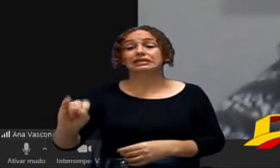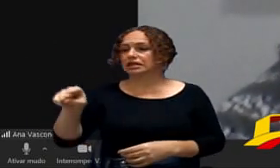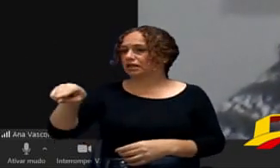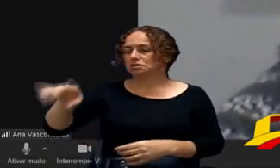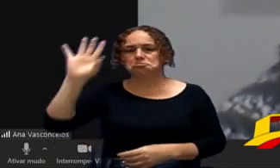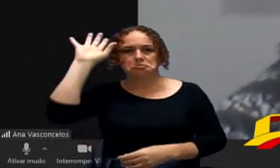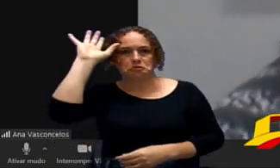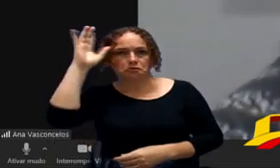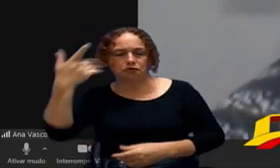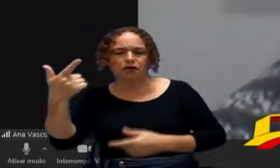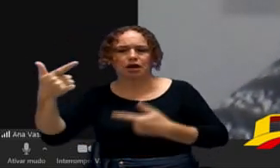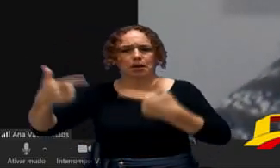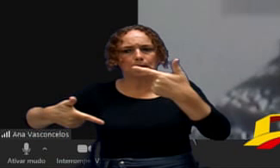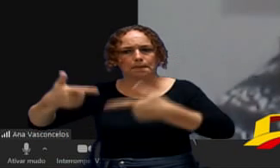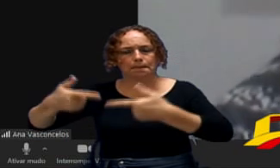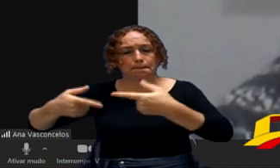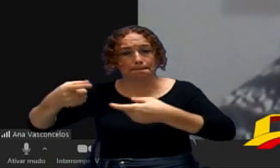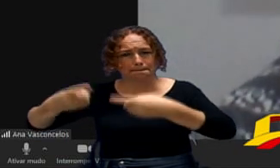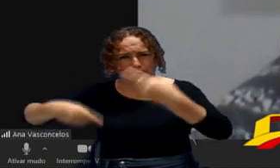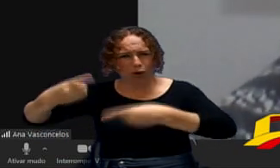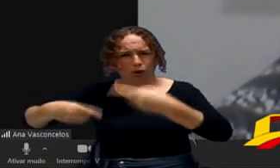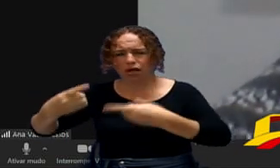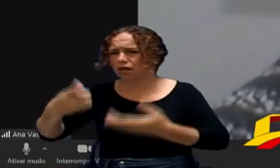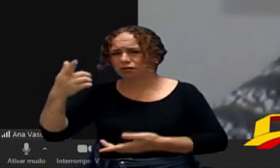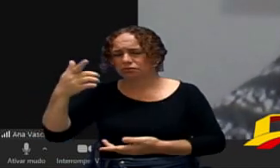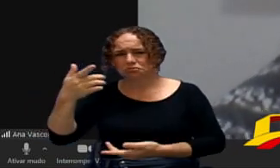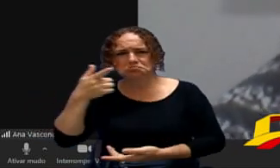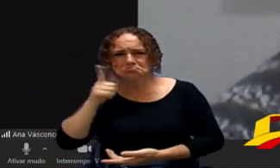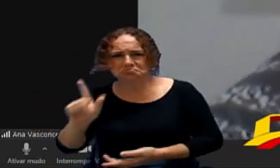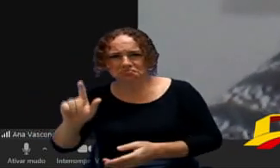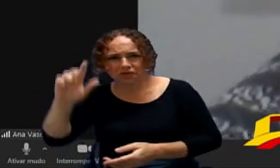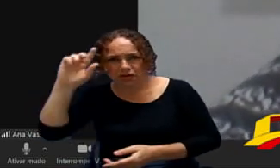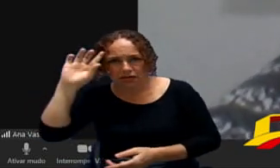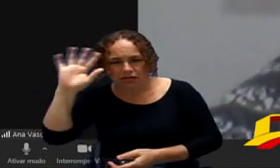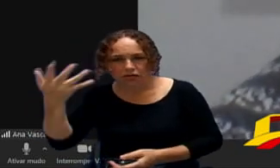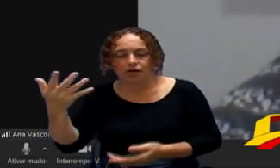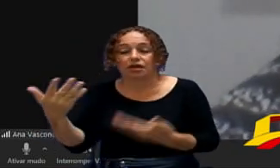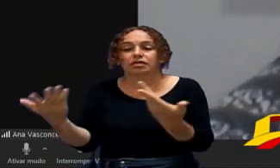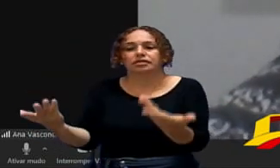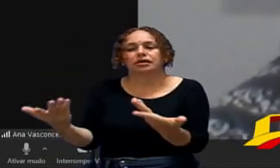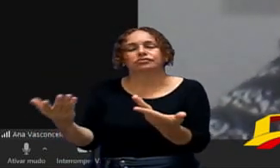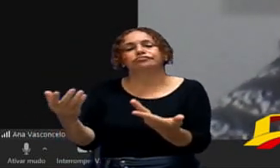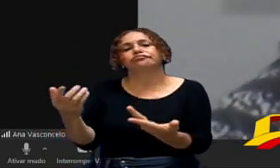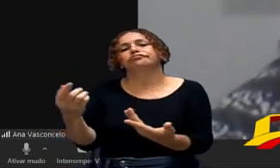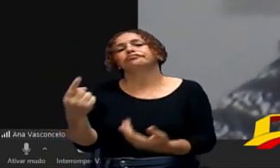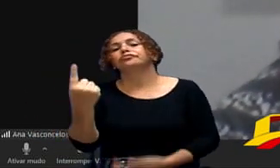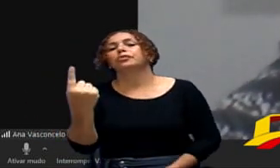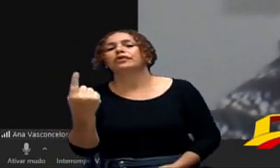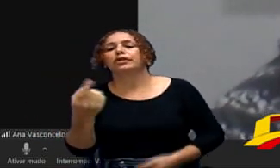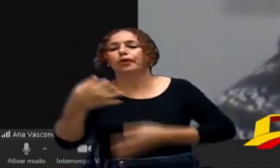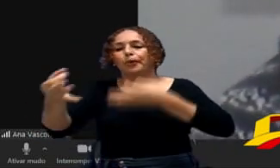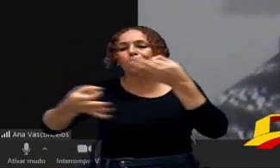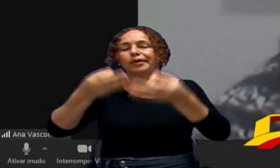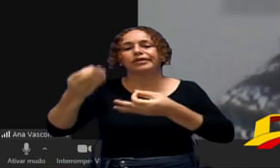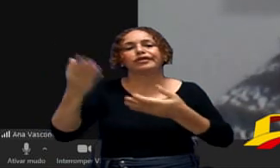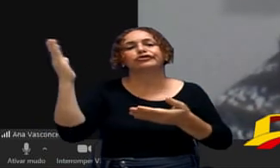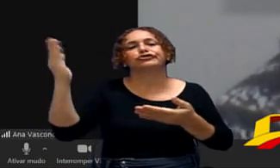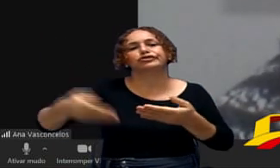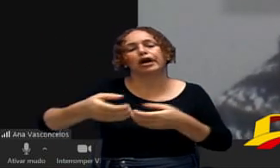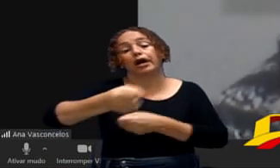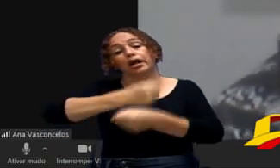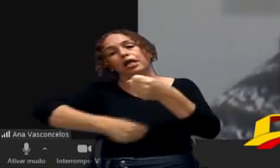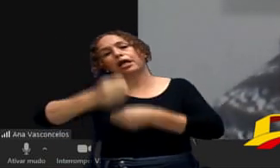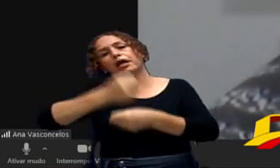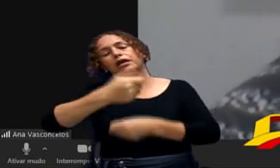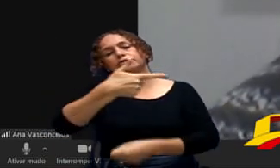isso politicamente, que nem deveria estar sendo mais discutido, uma vez que esse debate já é longo de 2020 e todas as